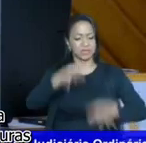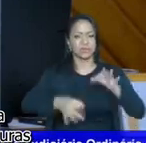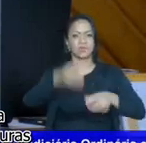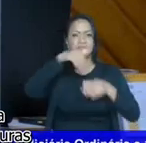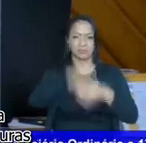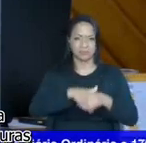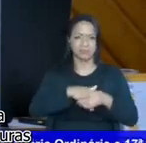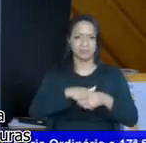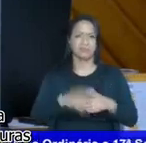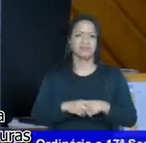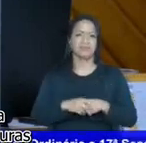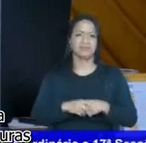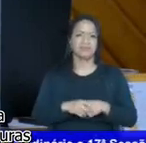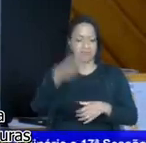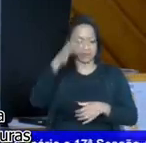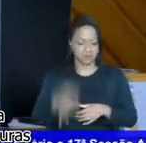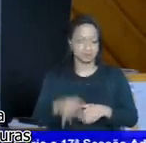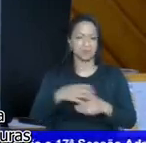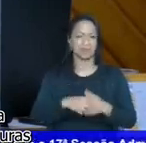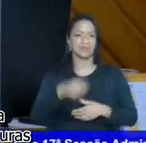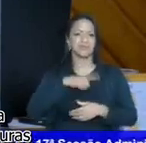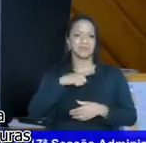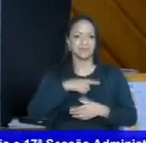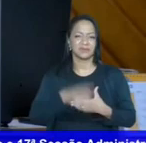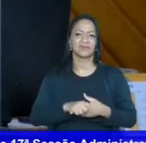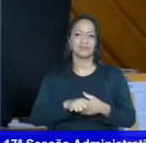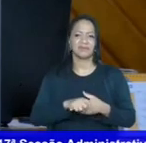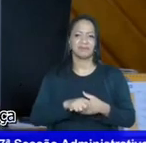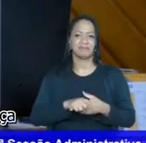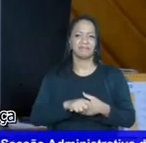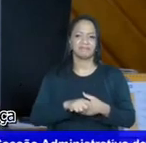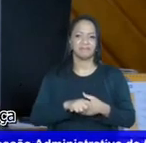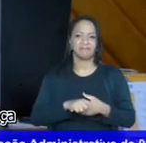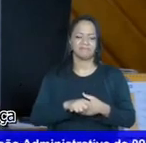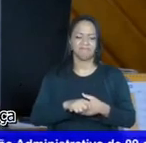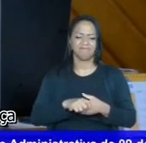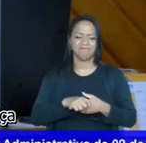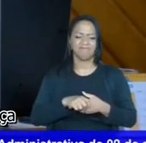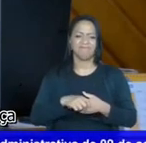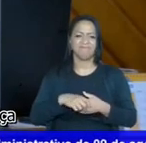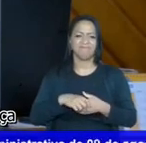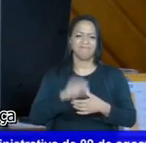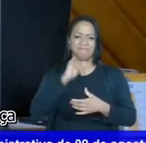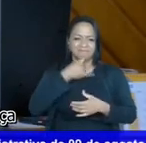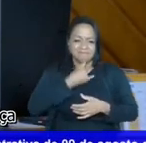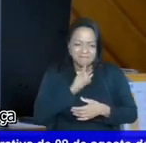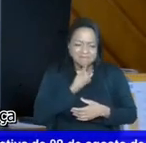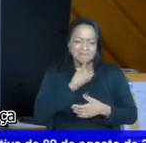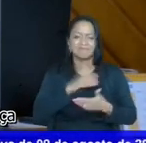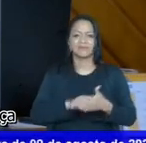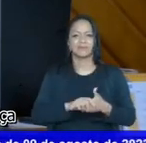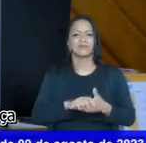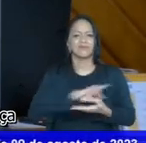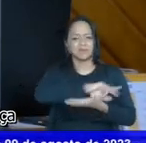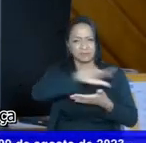eleitoral. Eu te garanto que eu tenho muitas amarguras em relação à efetividade